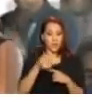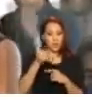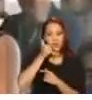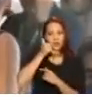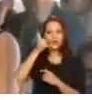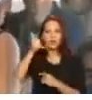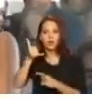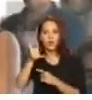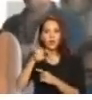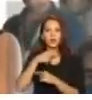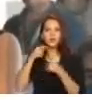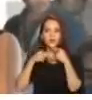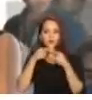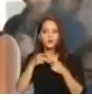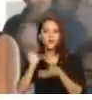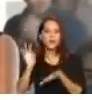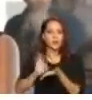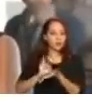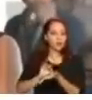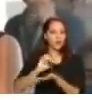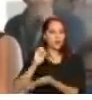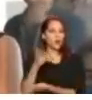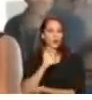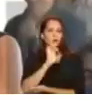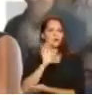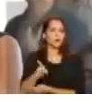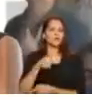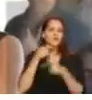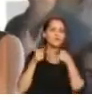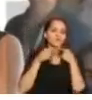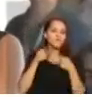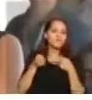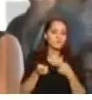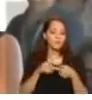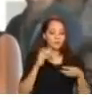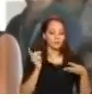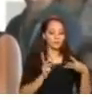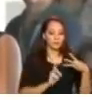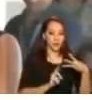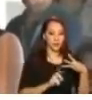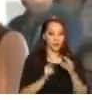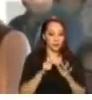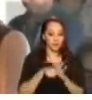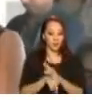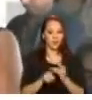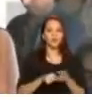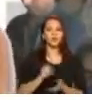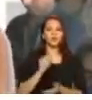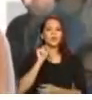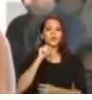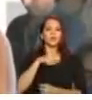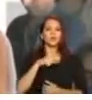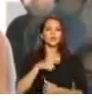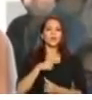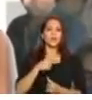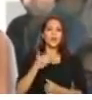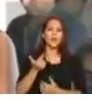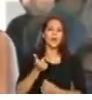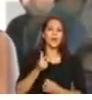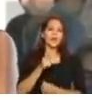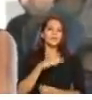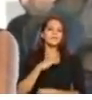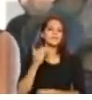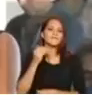dúvidas e para se cadastrar, ou é apenas para tirar dúvida? E uma outra outra pergunta, quem tem conta em outro banco,